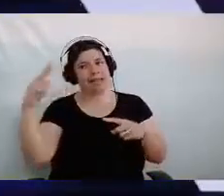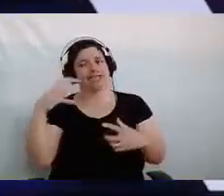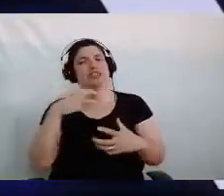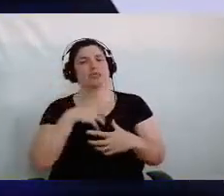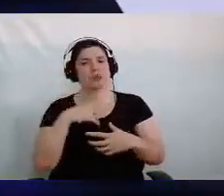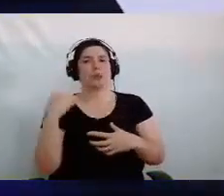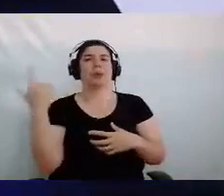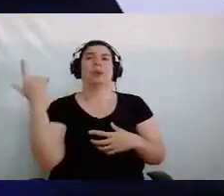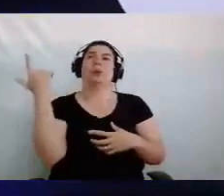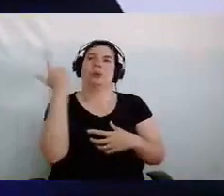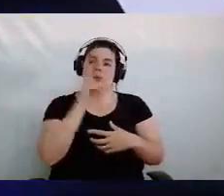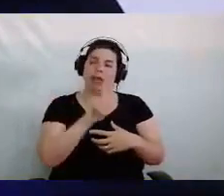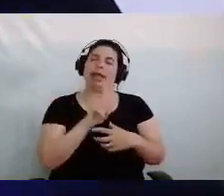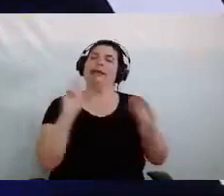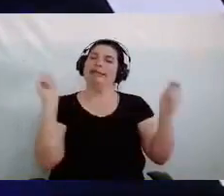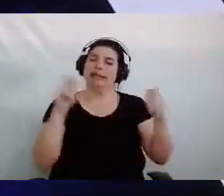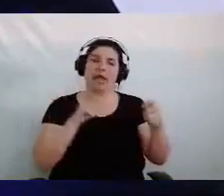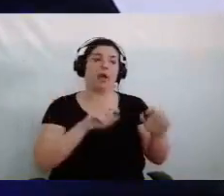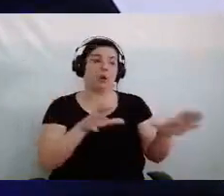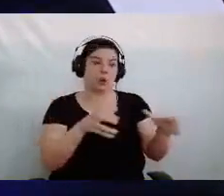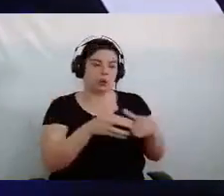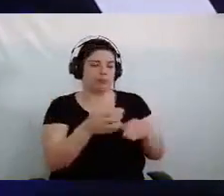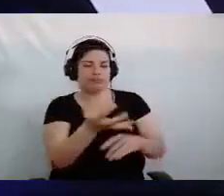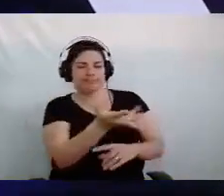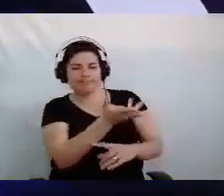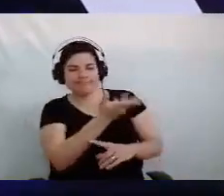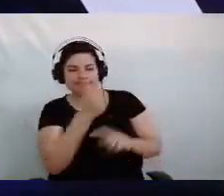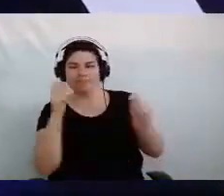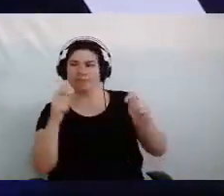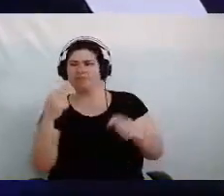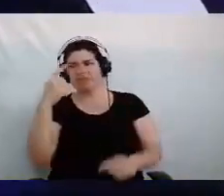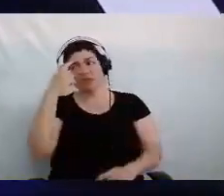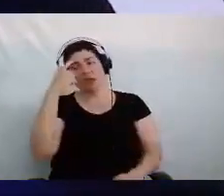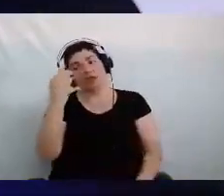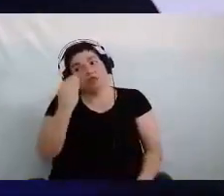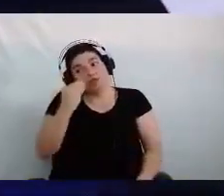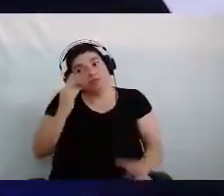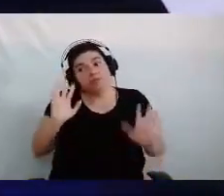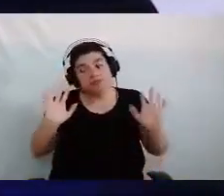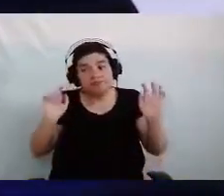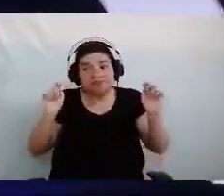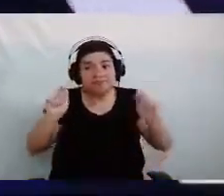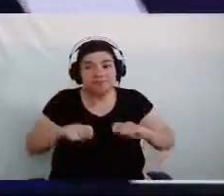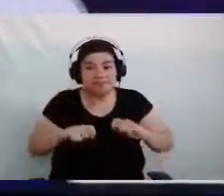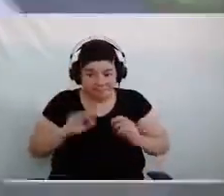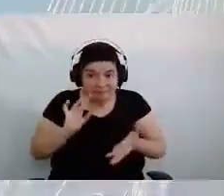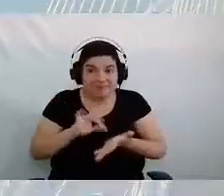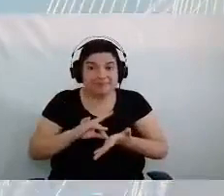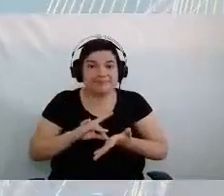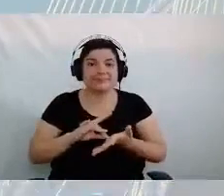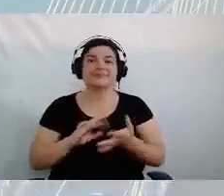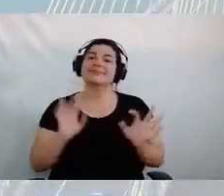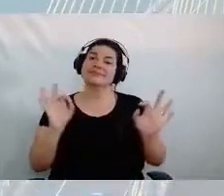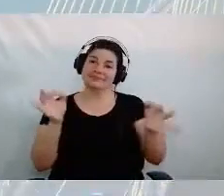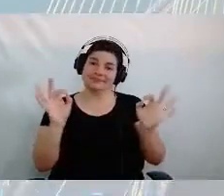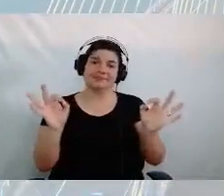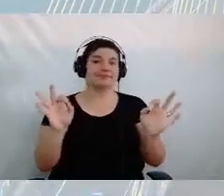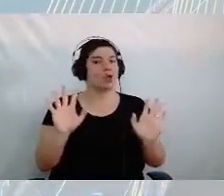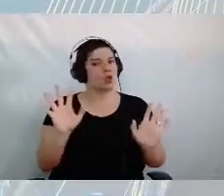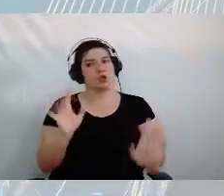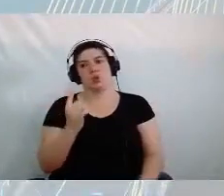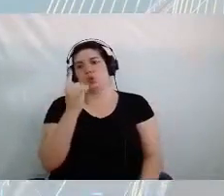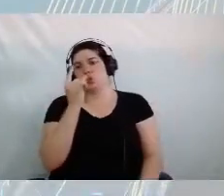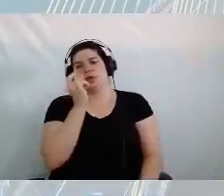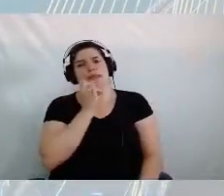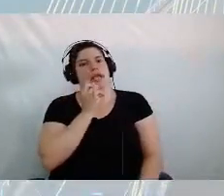ganhado boa parte da equipe. E aí eu pensei, por que não tentar, não é verdade? Bom, eu só precisava de um teste. Com